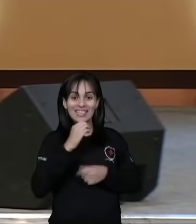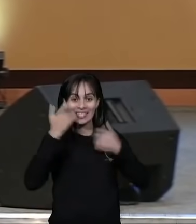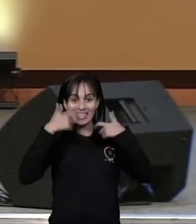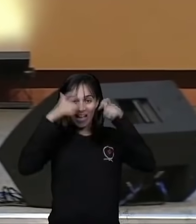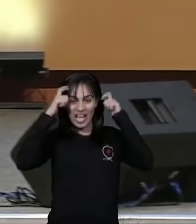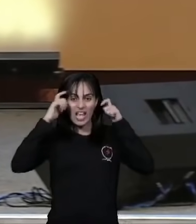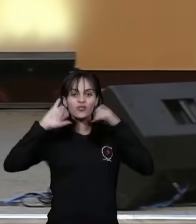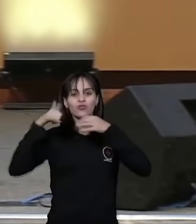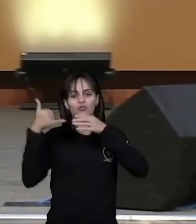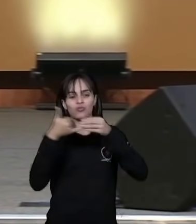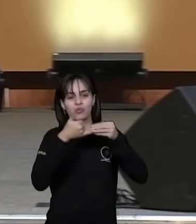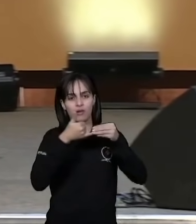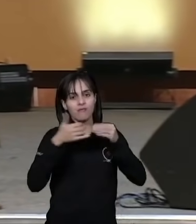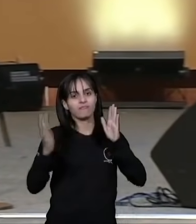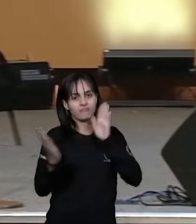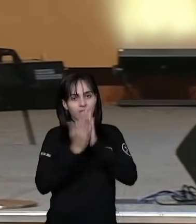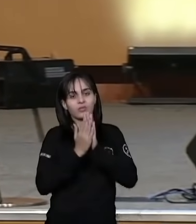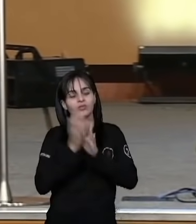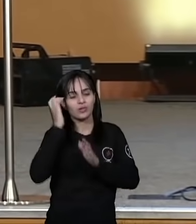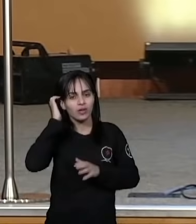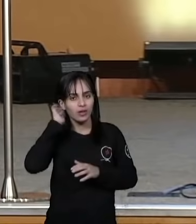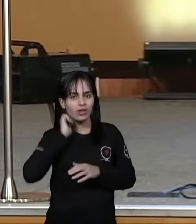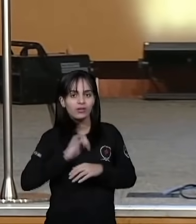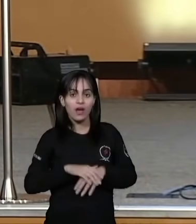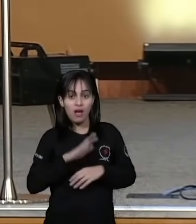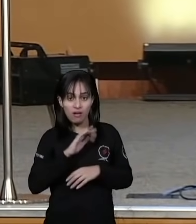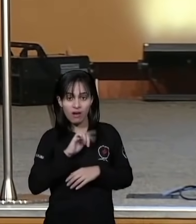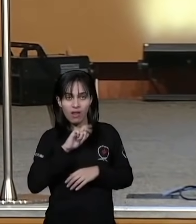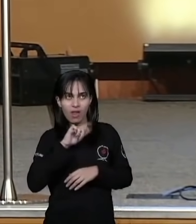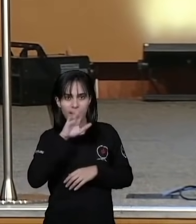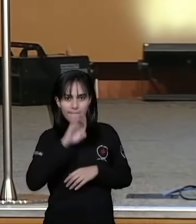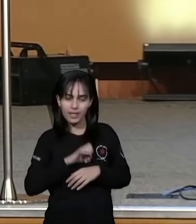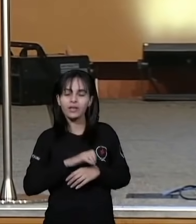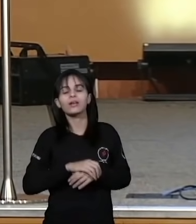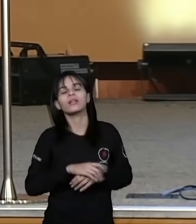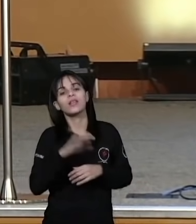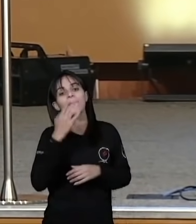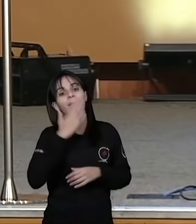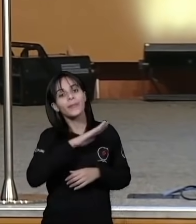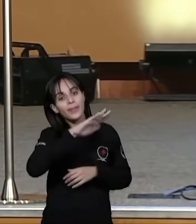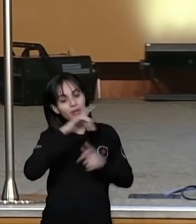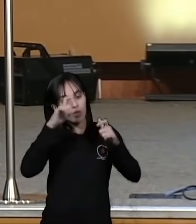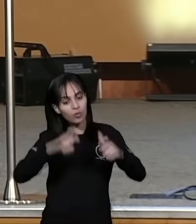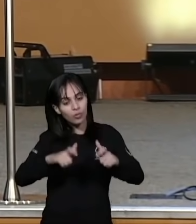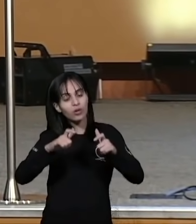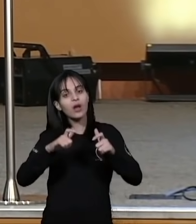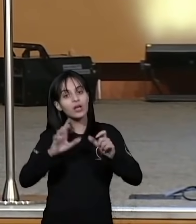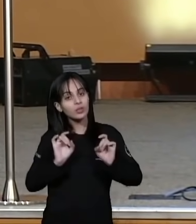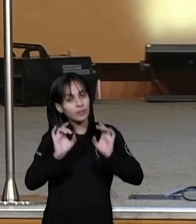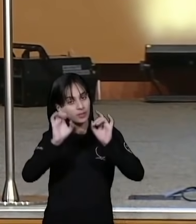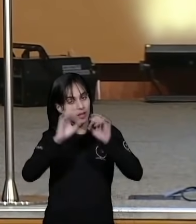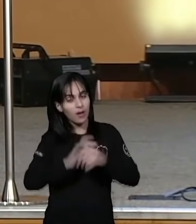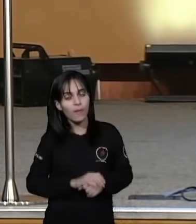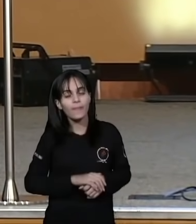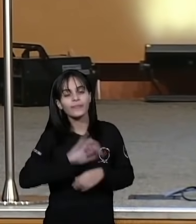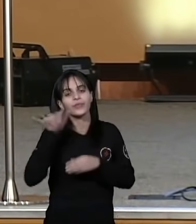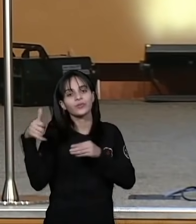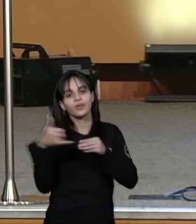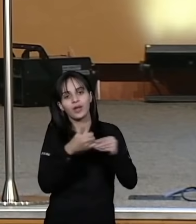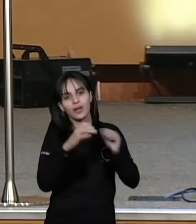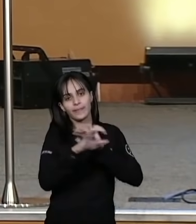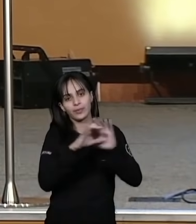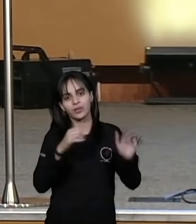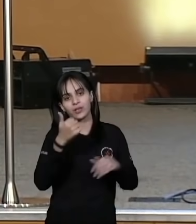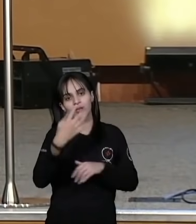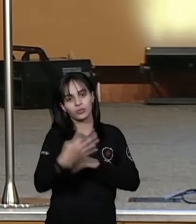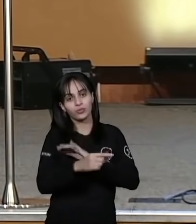e o FC Porto Alegre Deus prometeu a ele matéria especial Josué